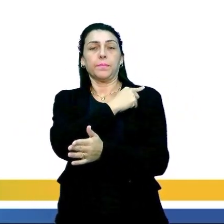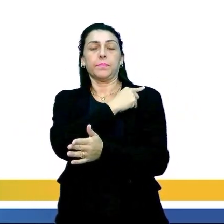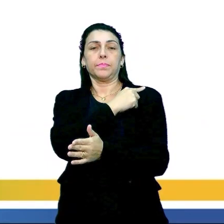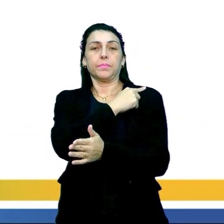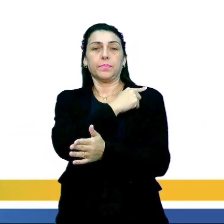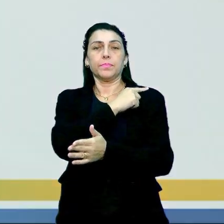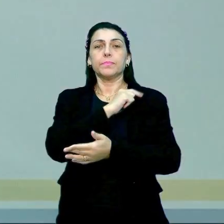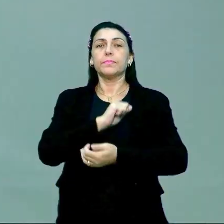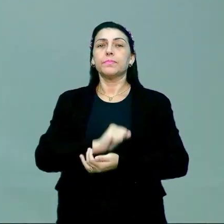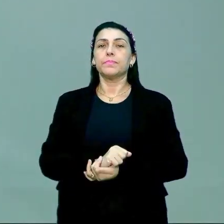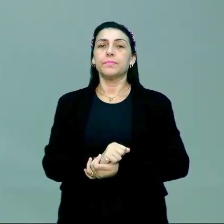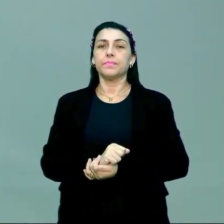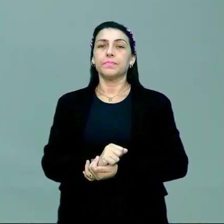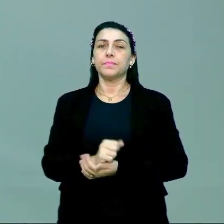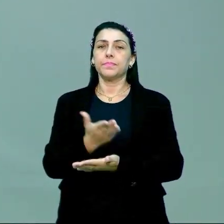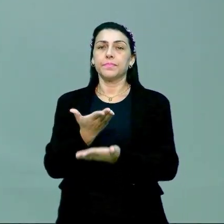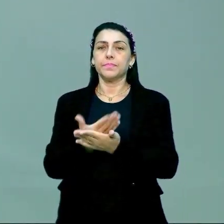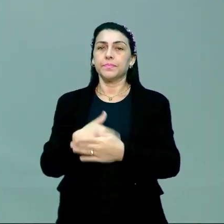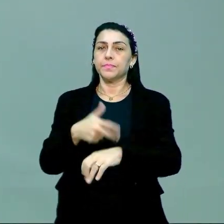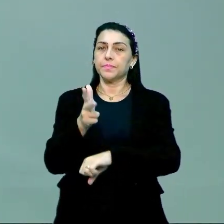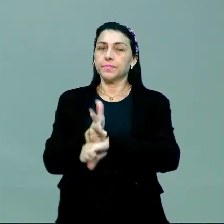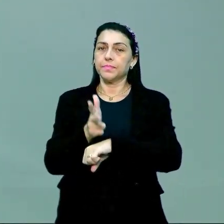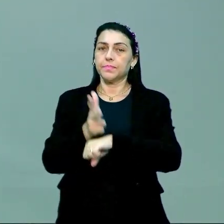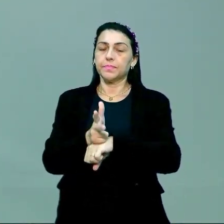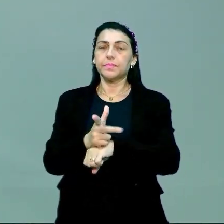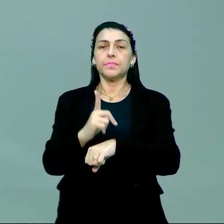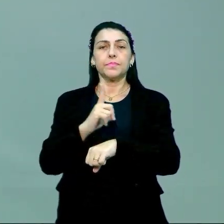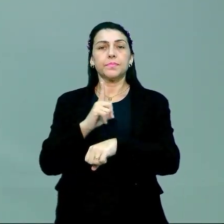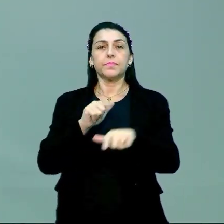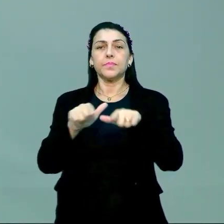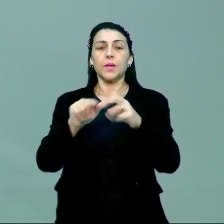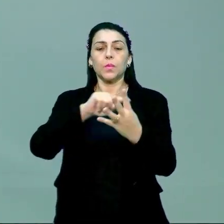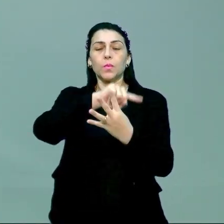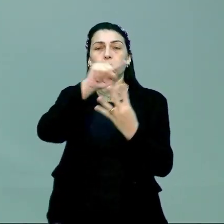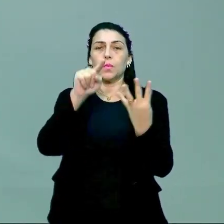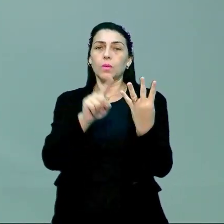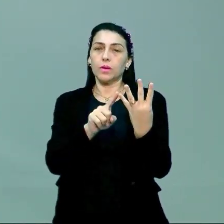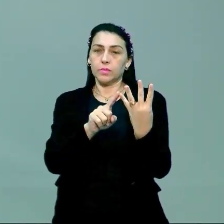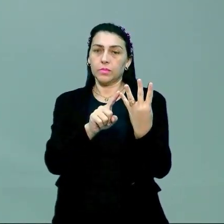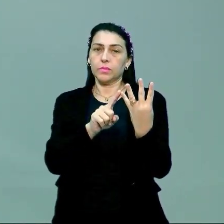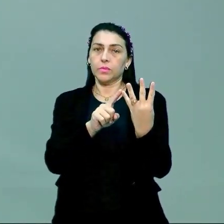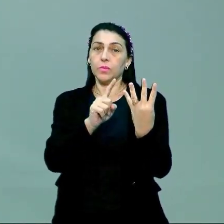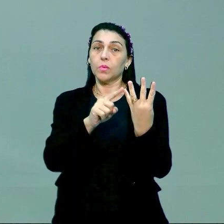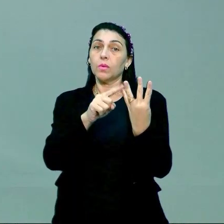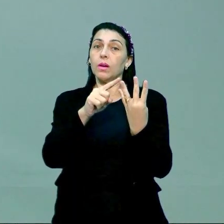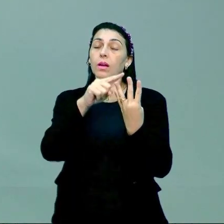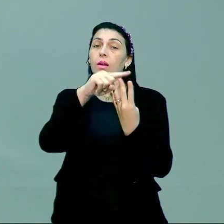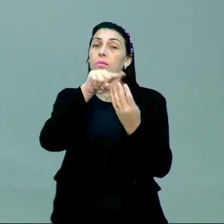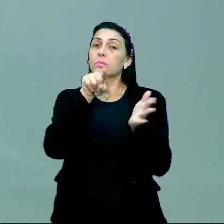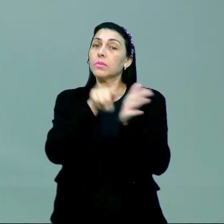ensino médio. Nesta videoaula, nós vamos trabalhar quatro questões